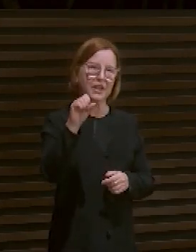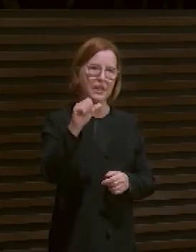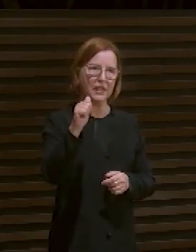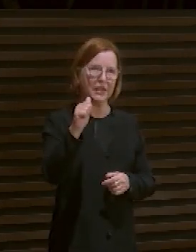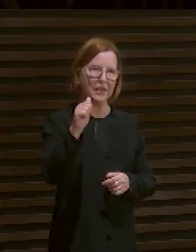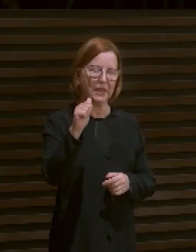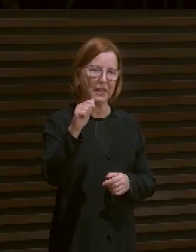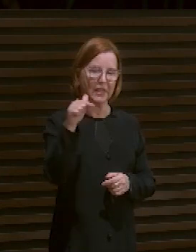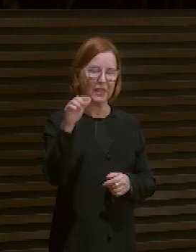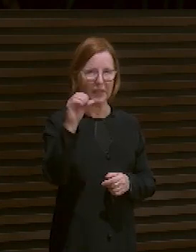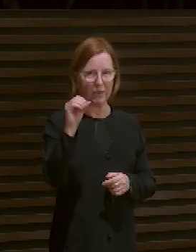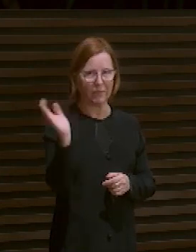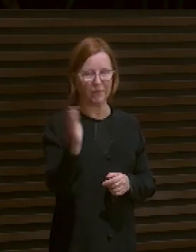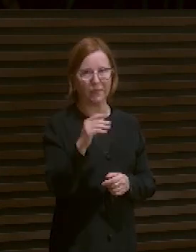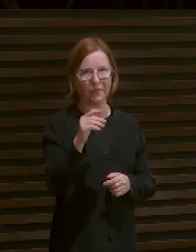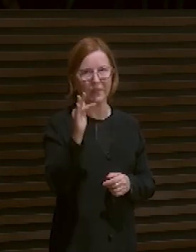Essas 3